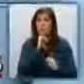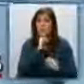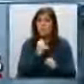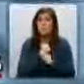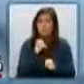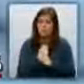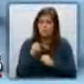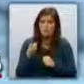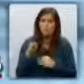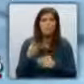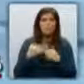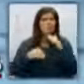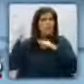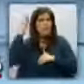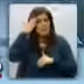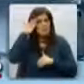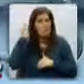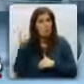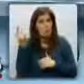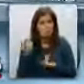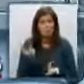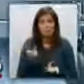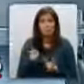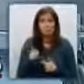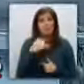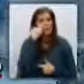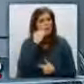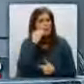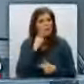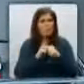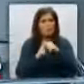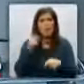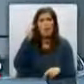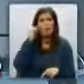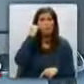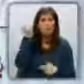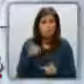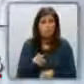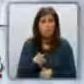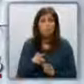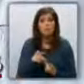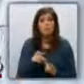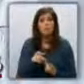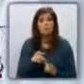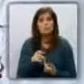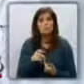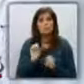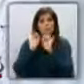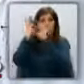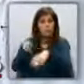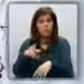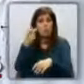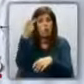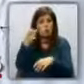muitas vezes para além das capacidades. O caso mais grave é no Hospital do Barlavento, em Portimão. No internamento já está